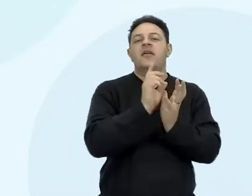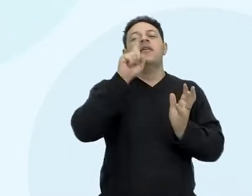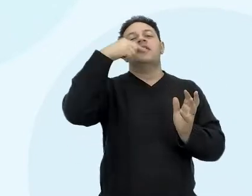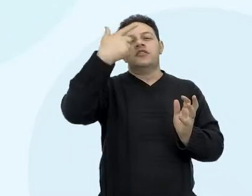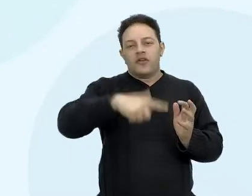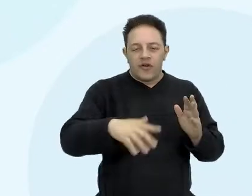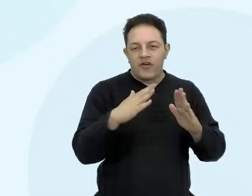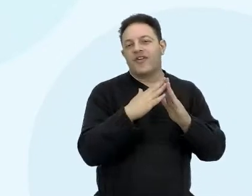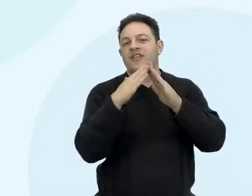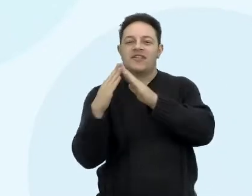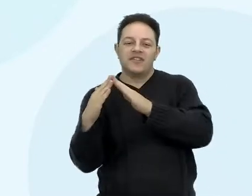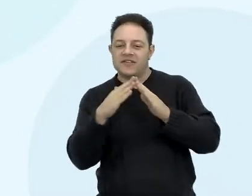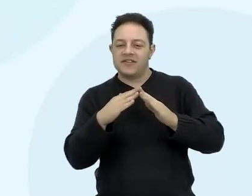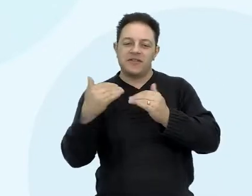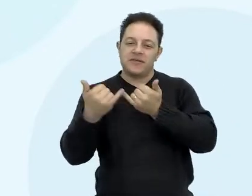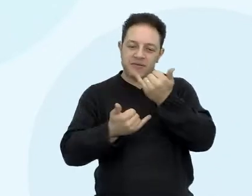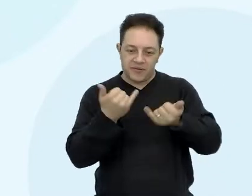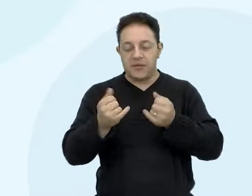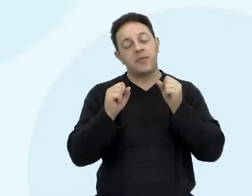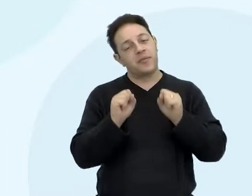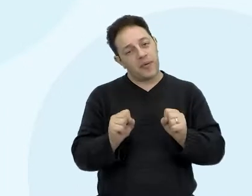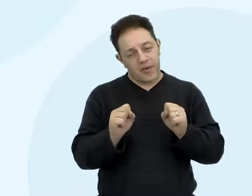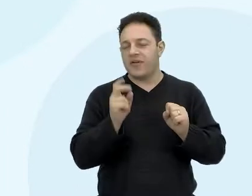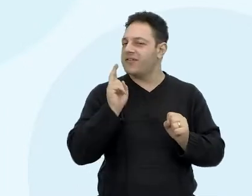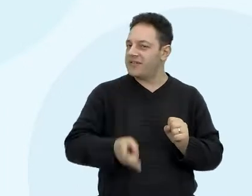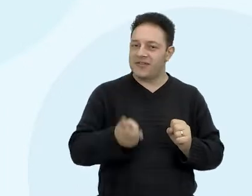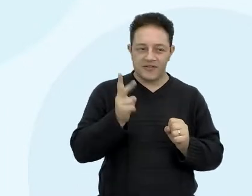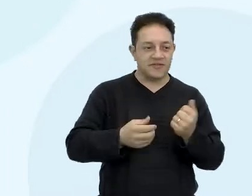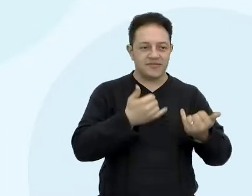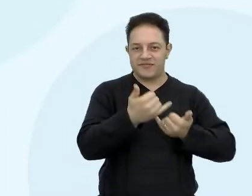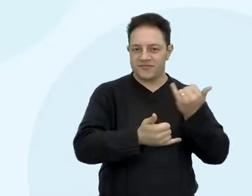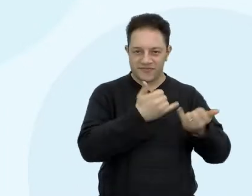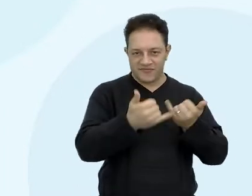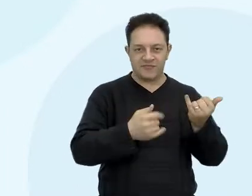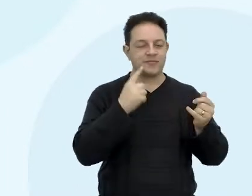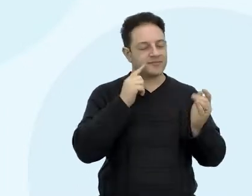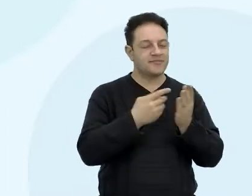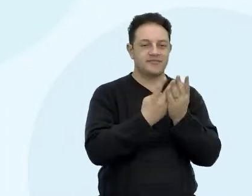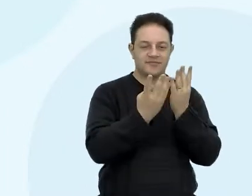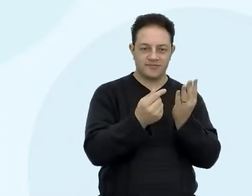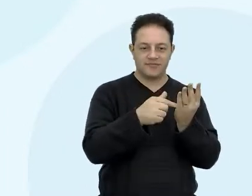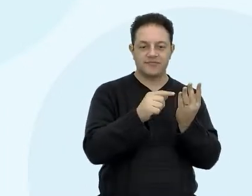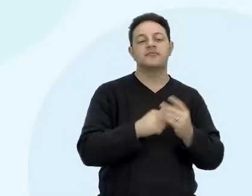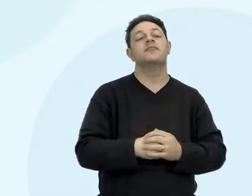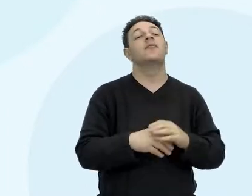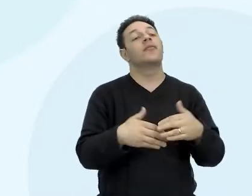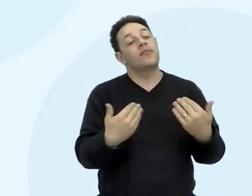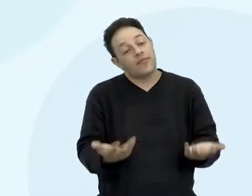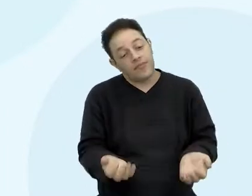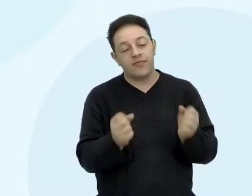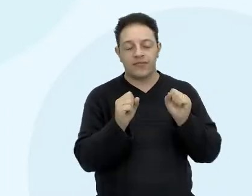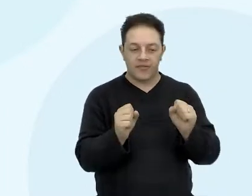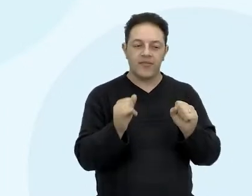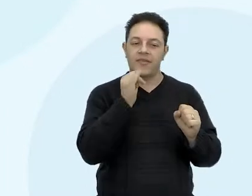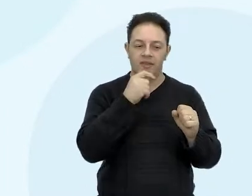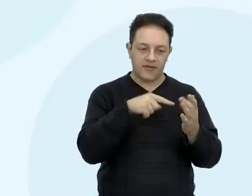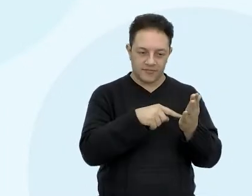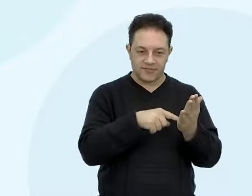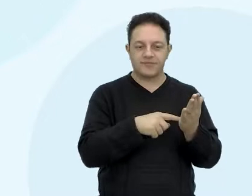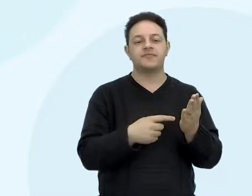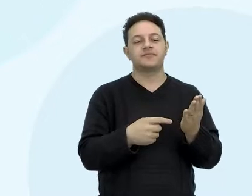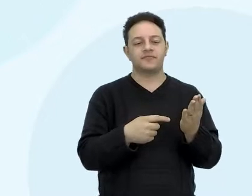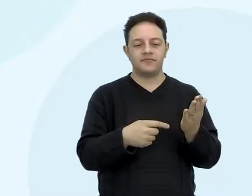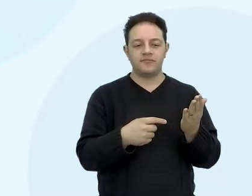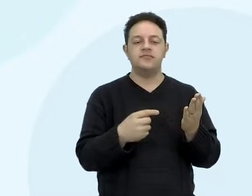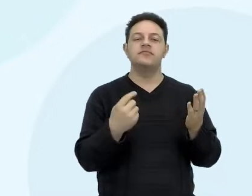seus vizinhos, pode usar sempre vai ter esse jogo de carta. ou a gente vai expor esses